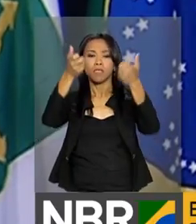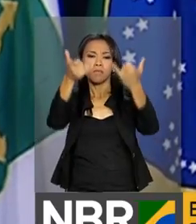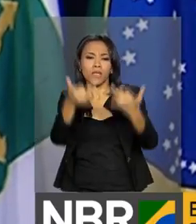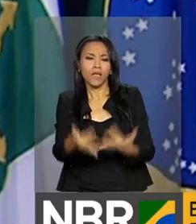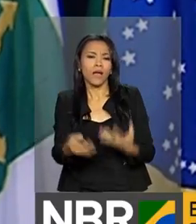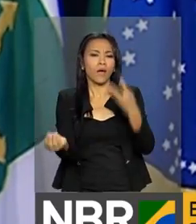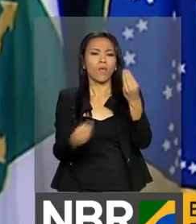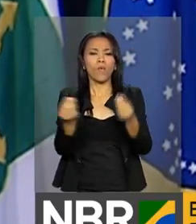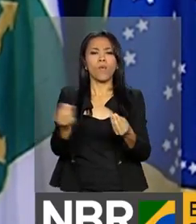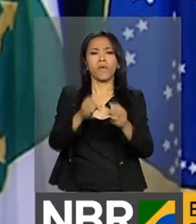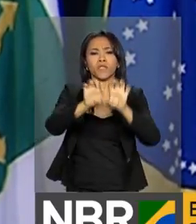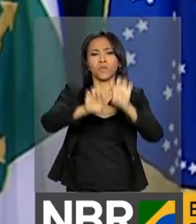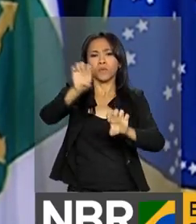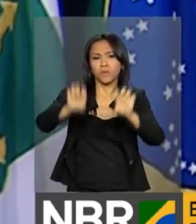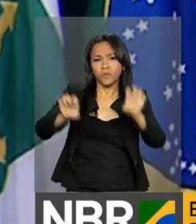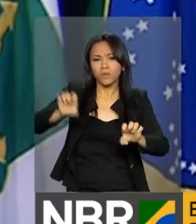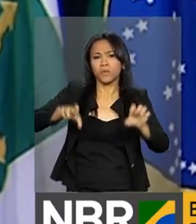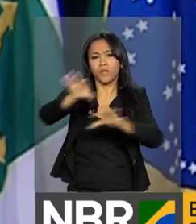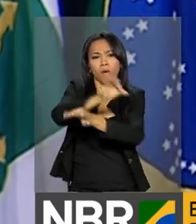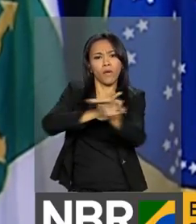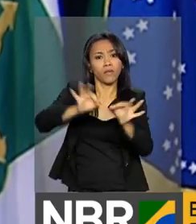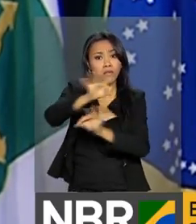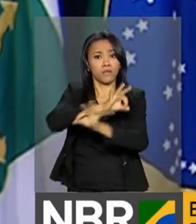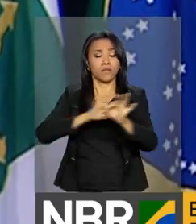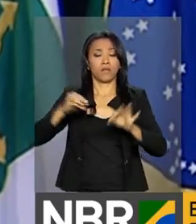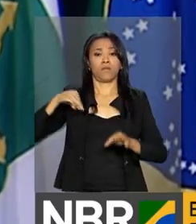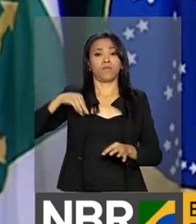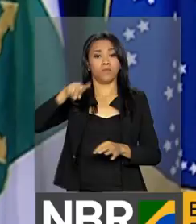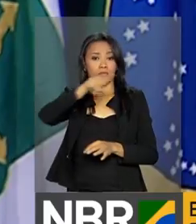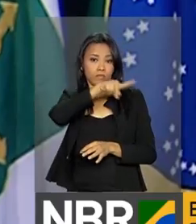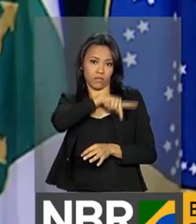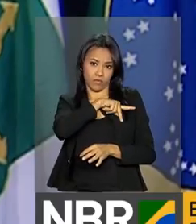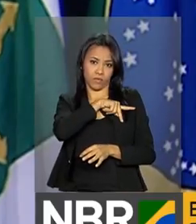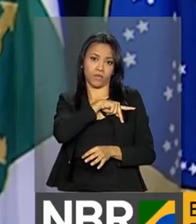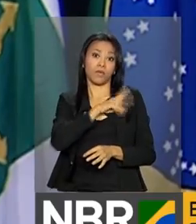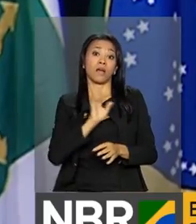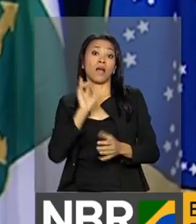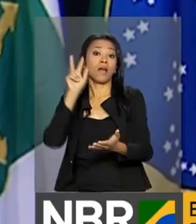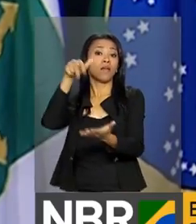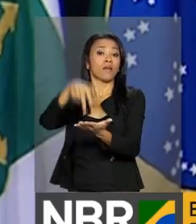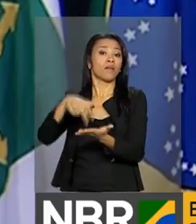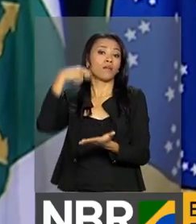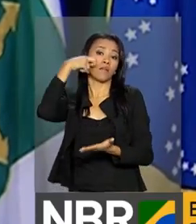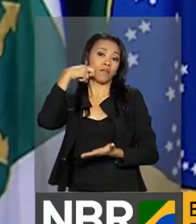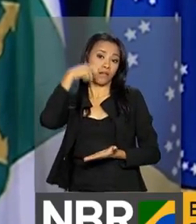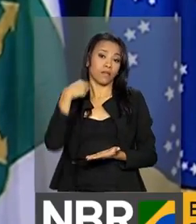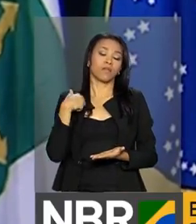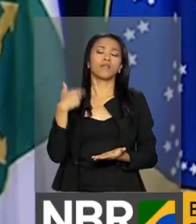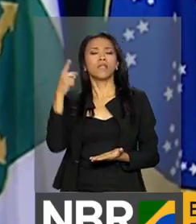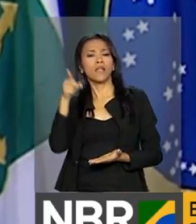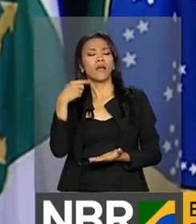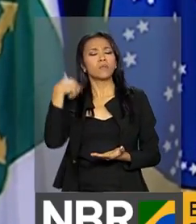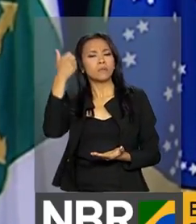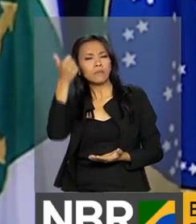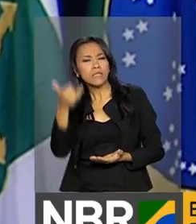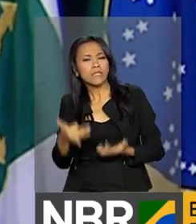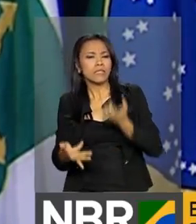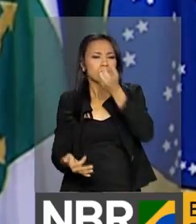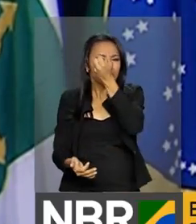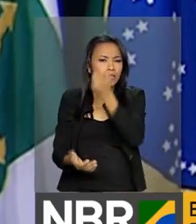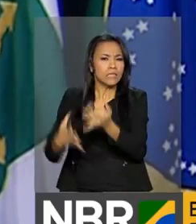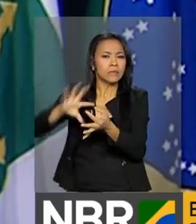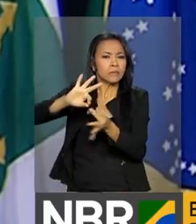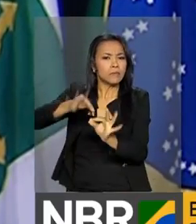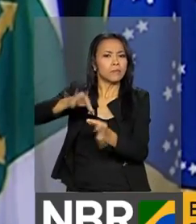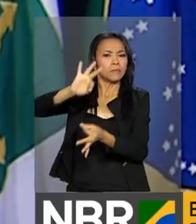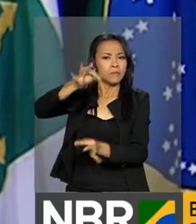público de uma convenção de procuradores da república no rio grande norte e lá tive a oportunidade mas a longamente de